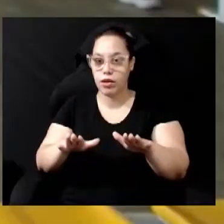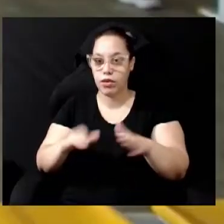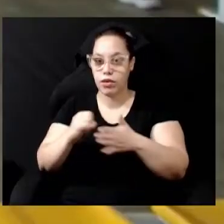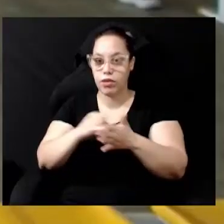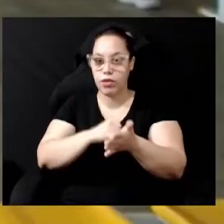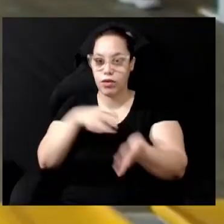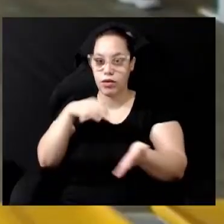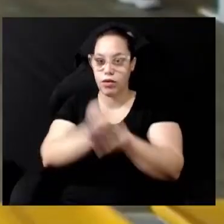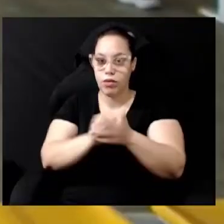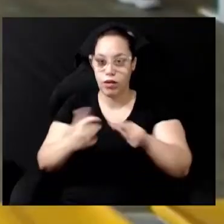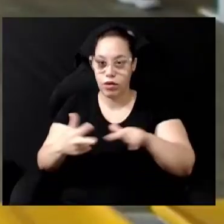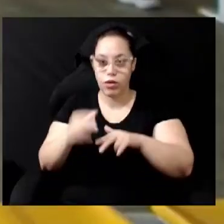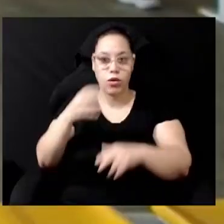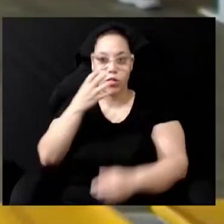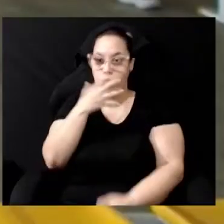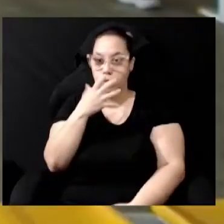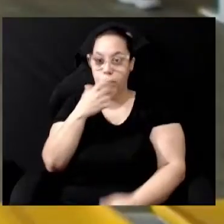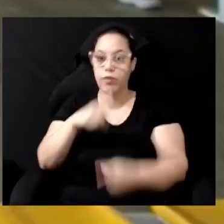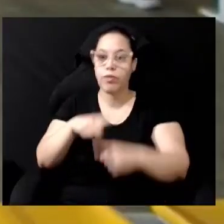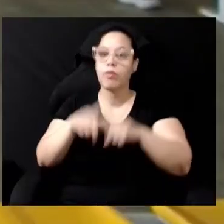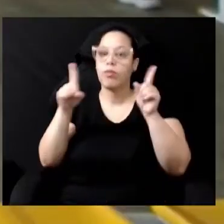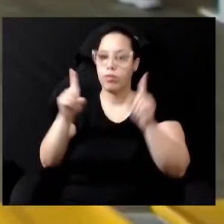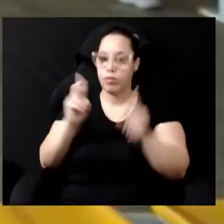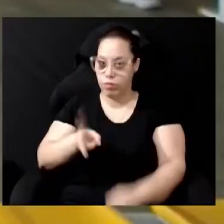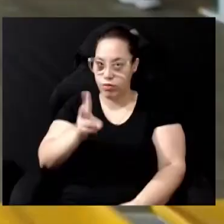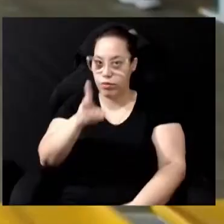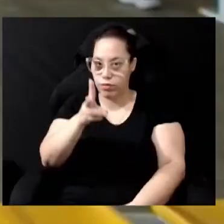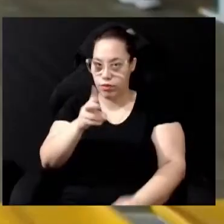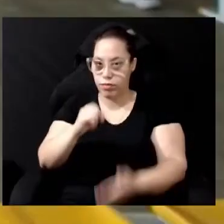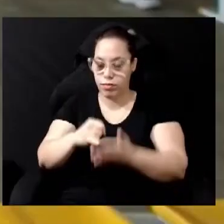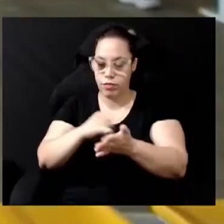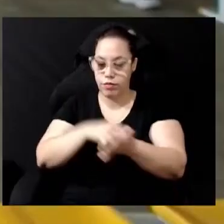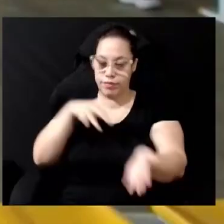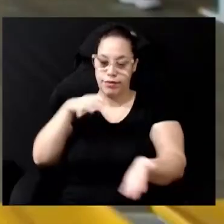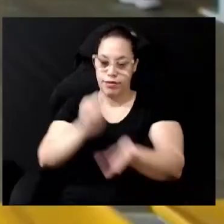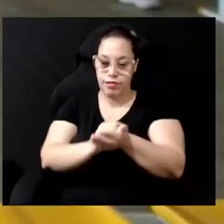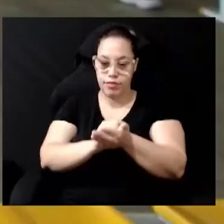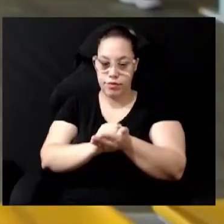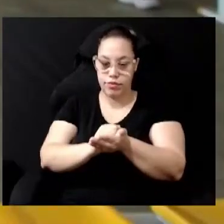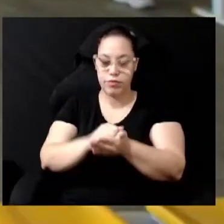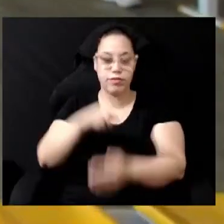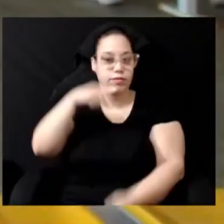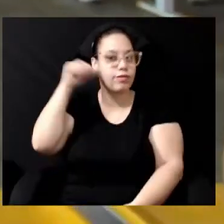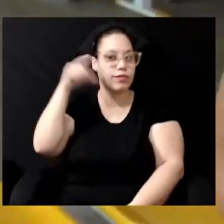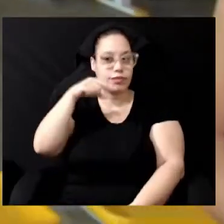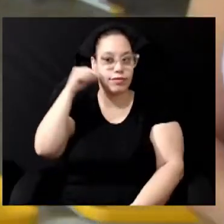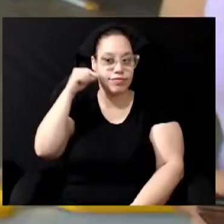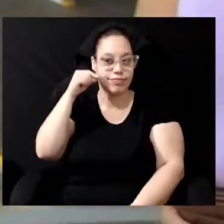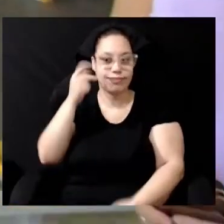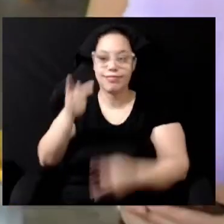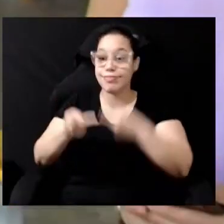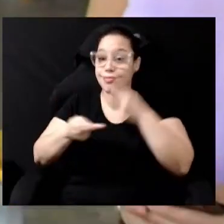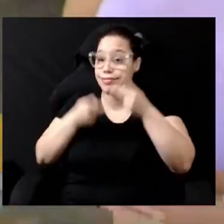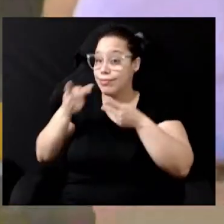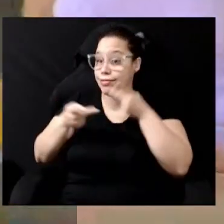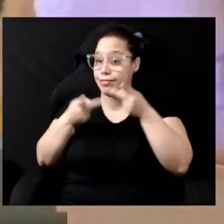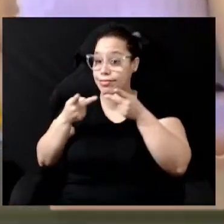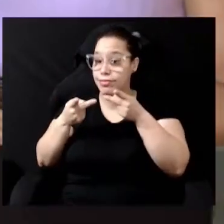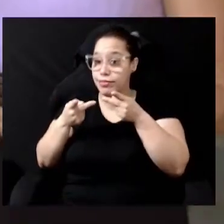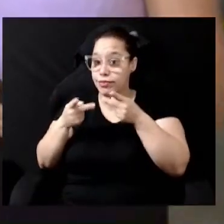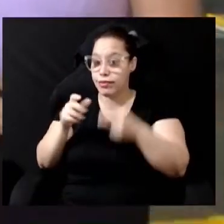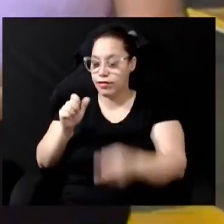dos cães, mas continuamos com a inscrição para a castração dos gatinhos. E quem vai falar para a gente é a Adriana Kardec,